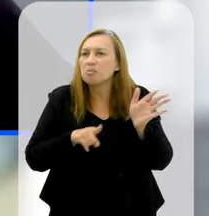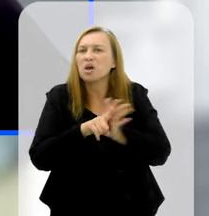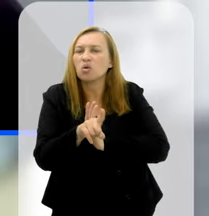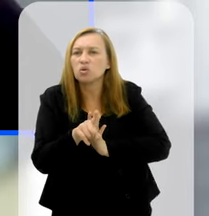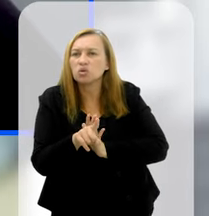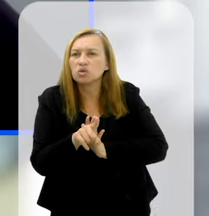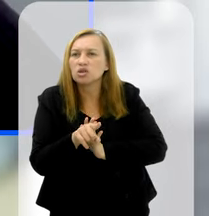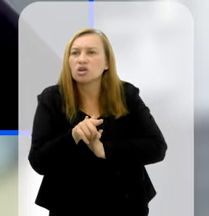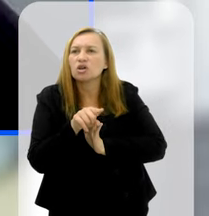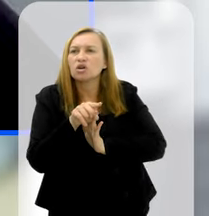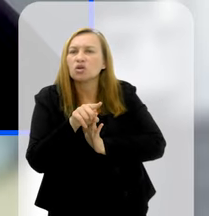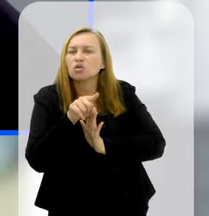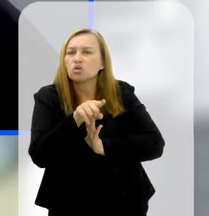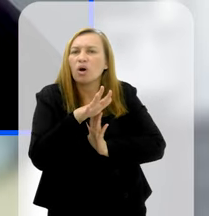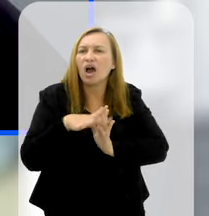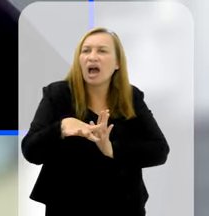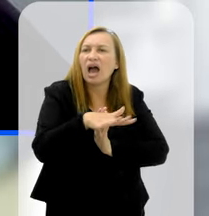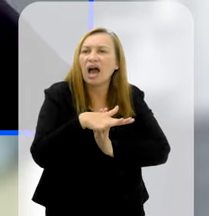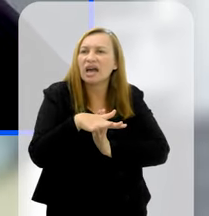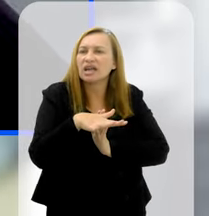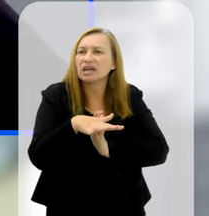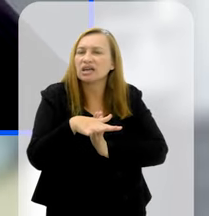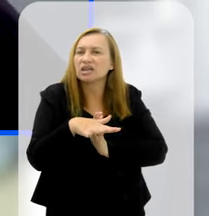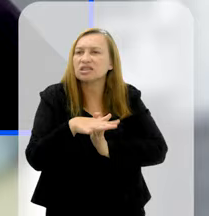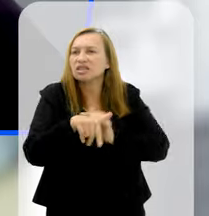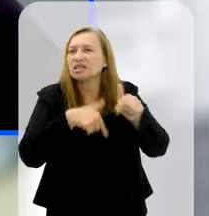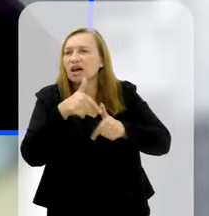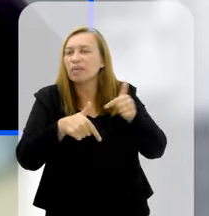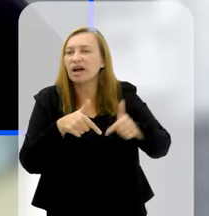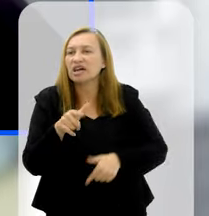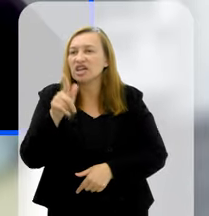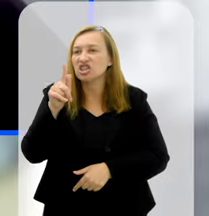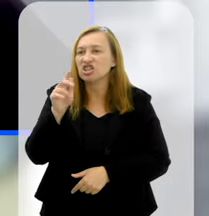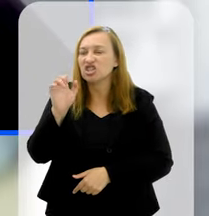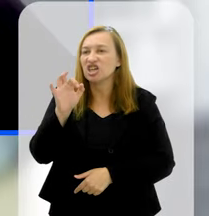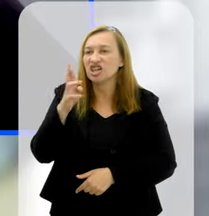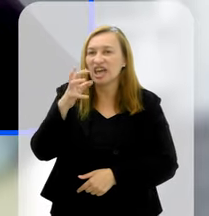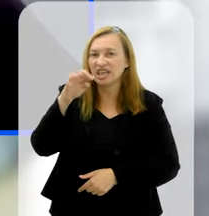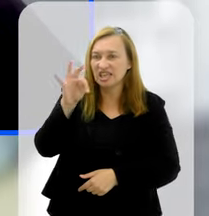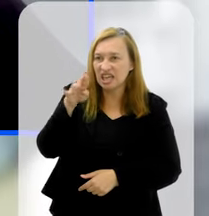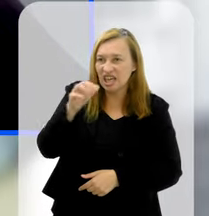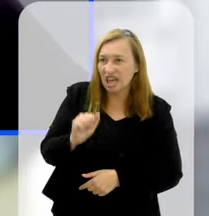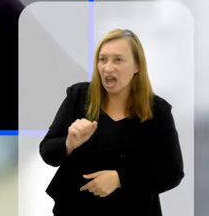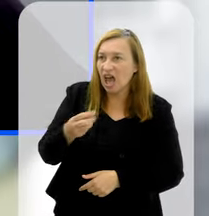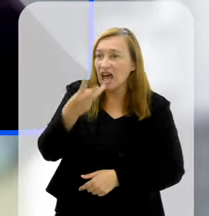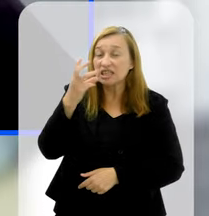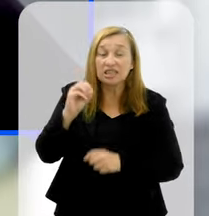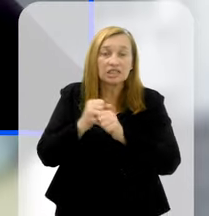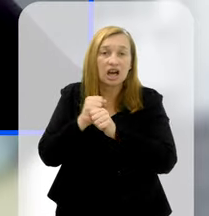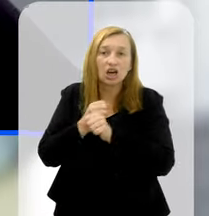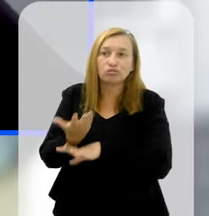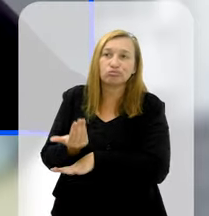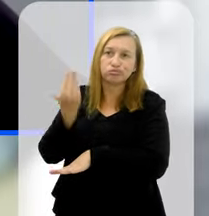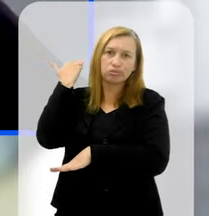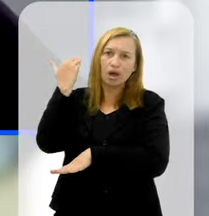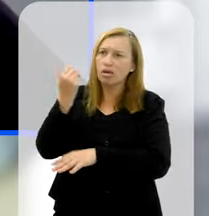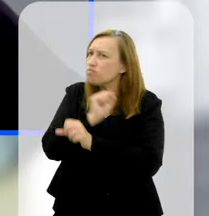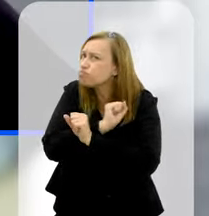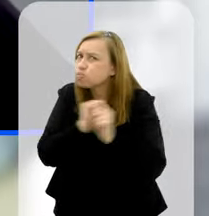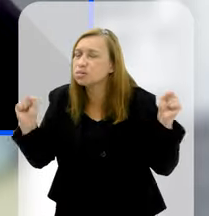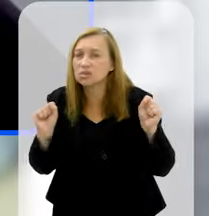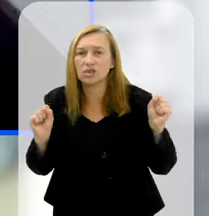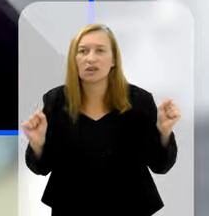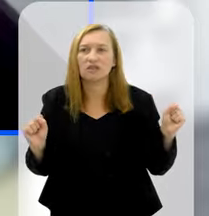pergunta o que é que você, qual a sua área de especialização, fala geriatria. Há 30 anos atrás